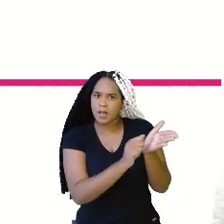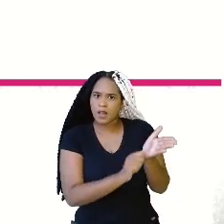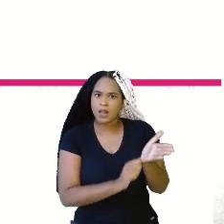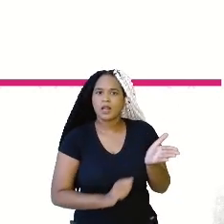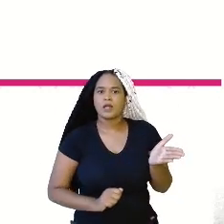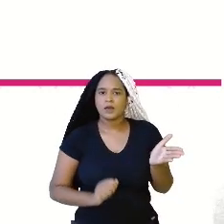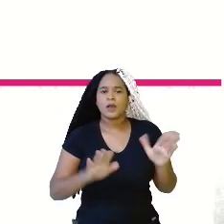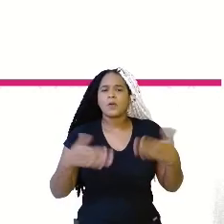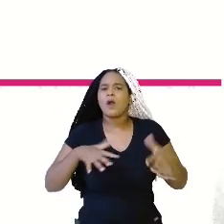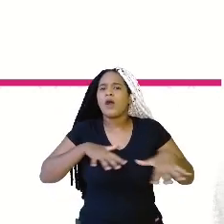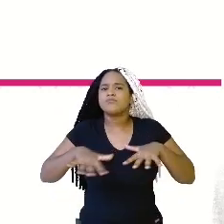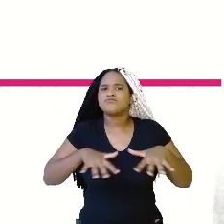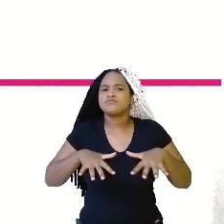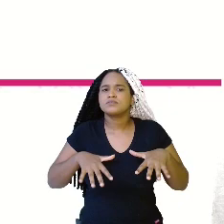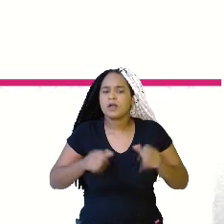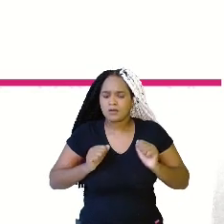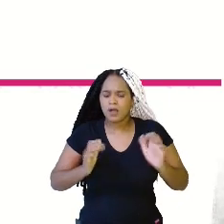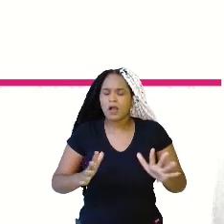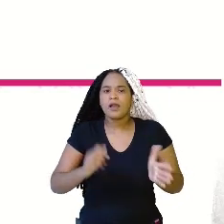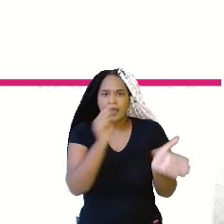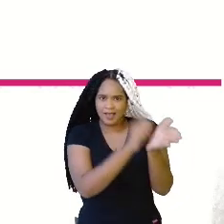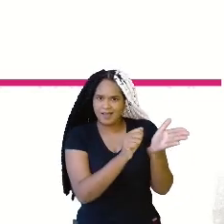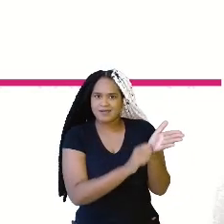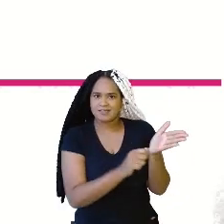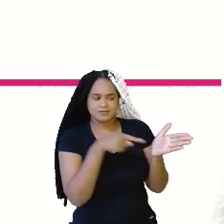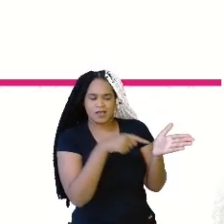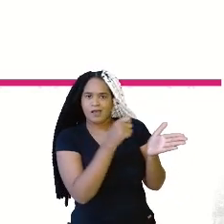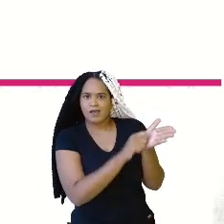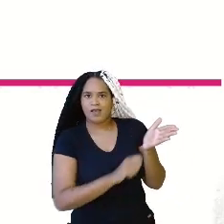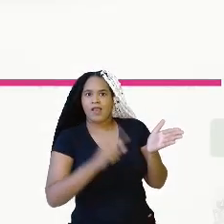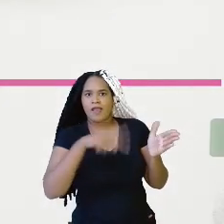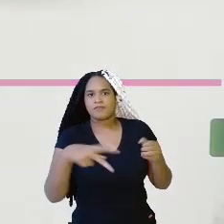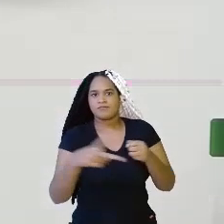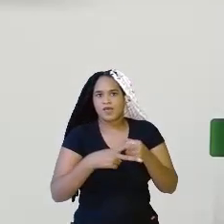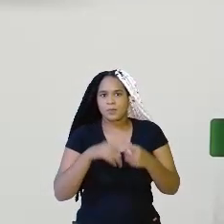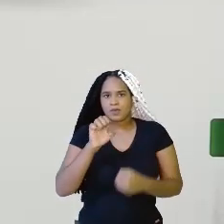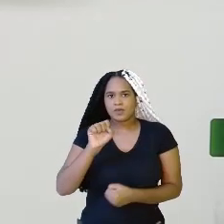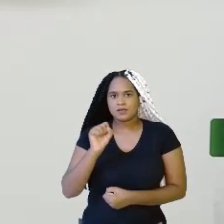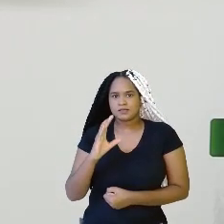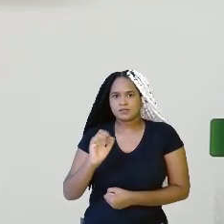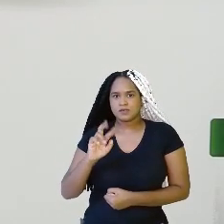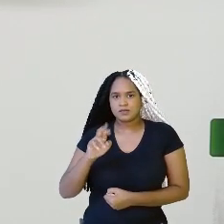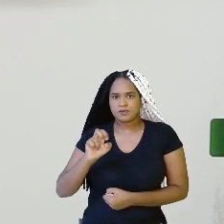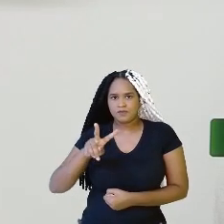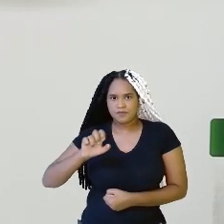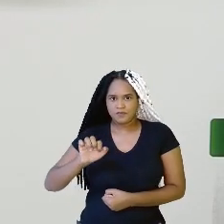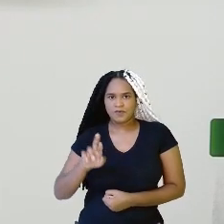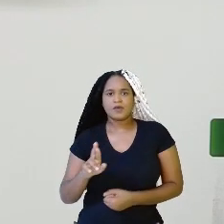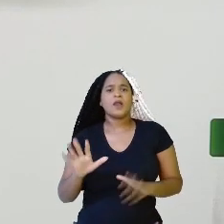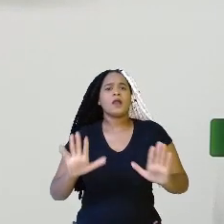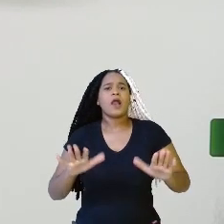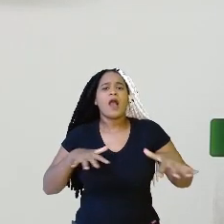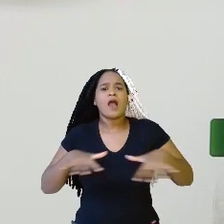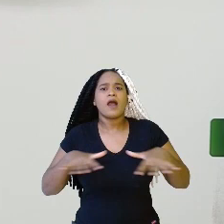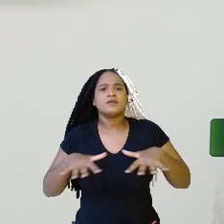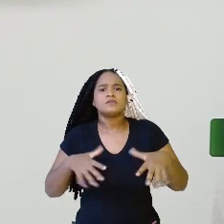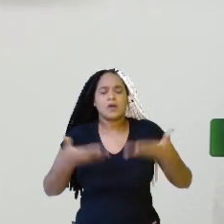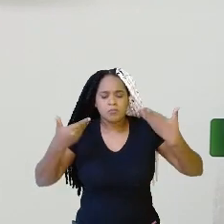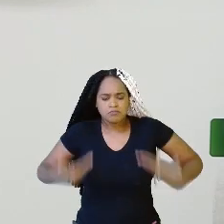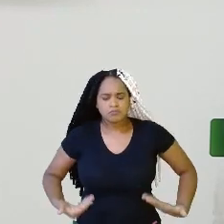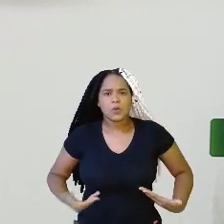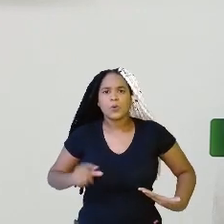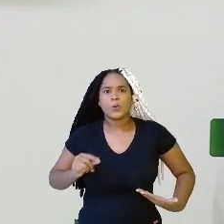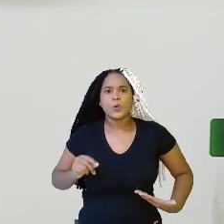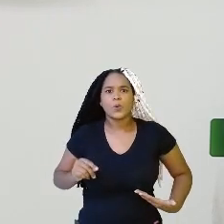caderno, qual é a ação? Escrever, isso mesmo, é o verbo. Qual é a minha ação nesse momento? Eu estou falando,